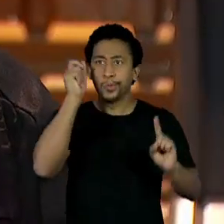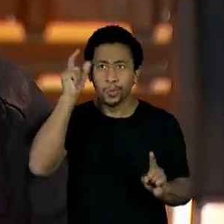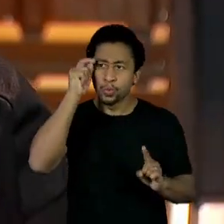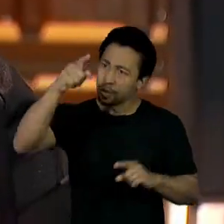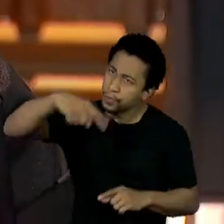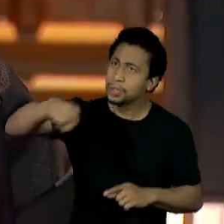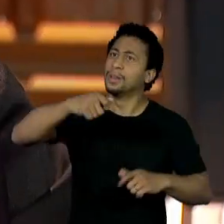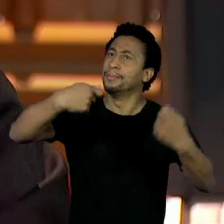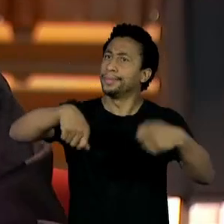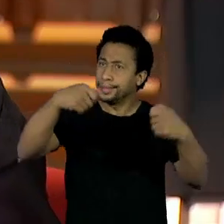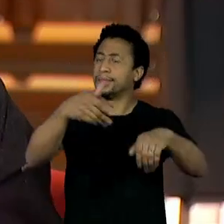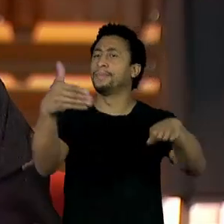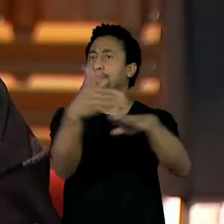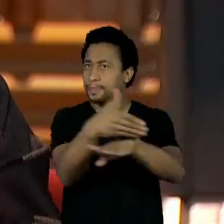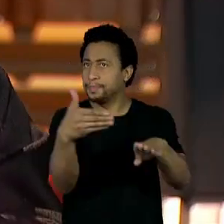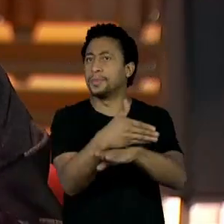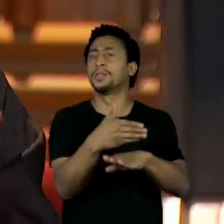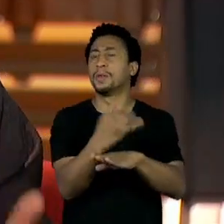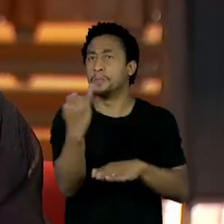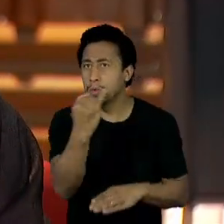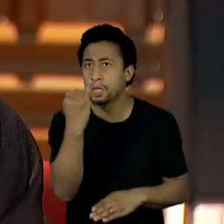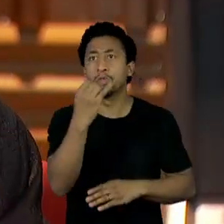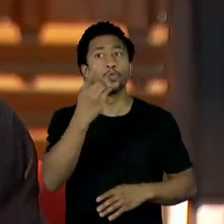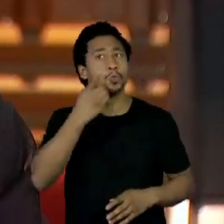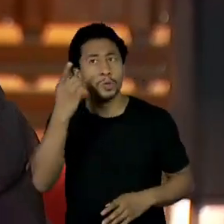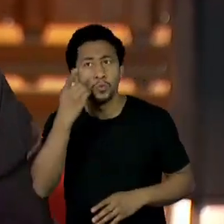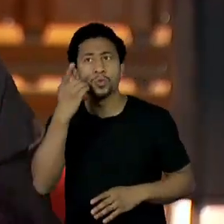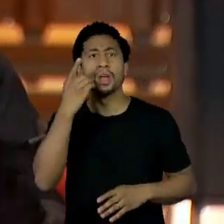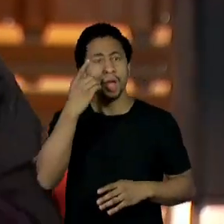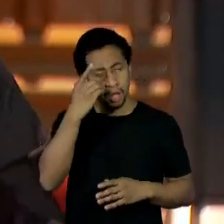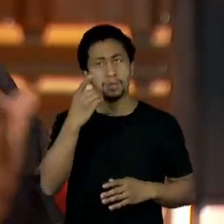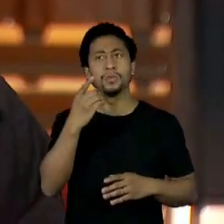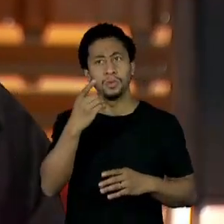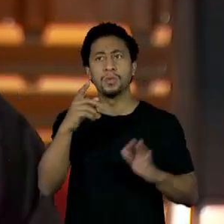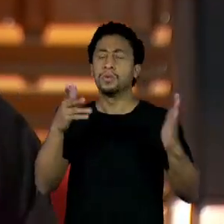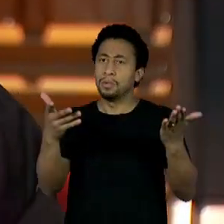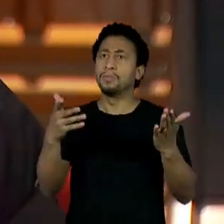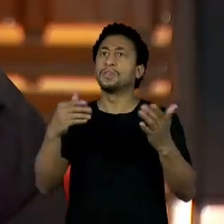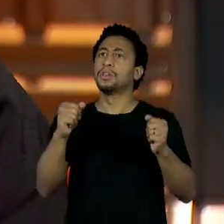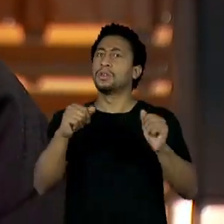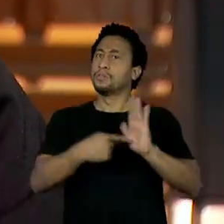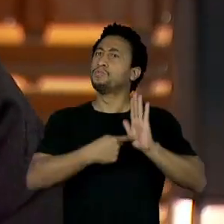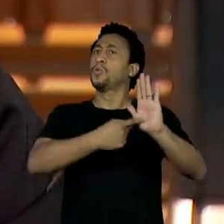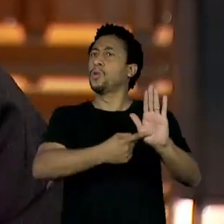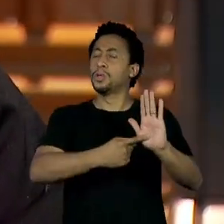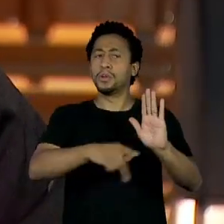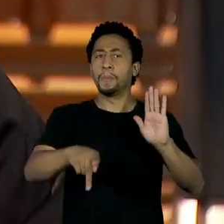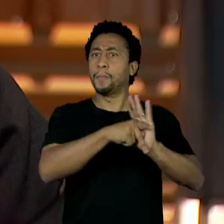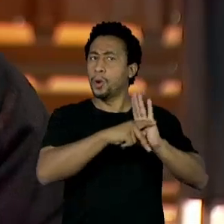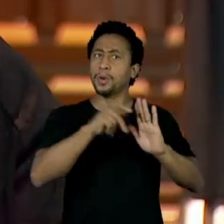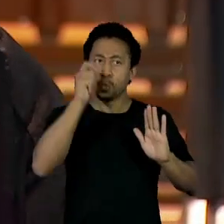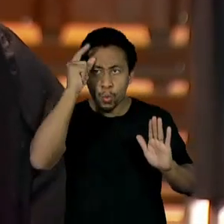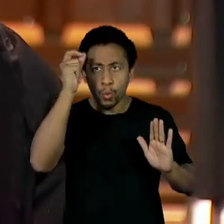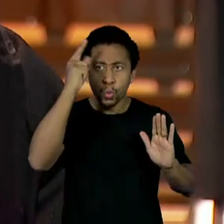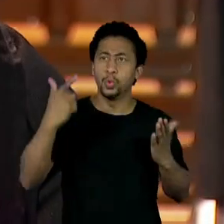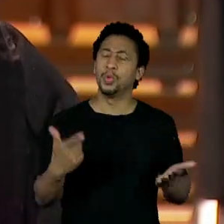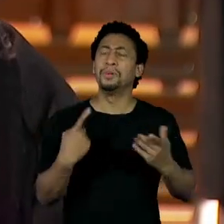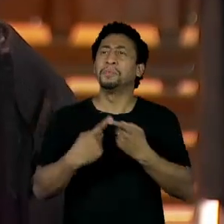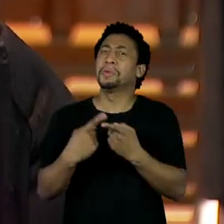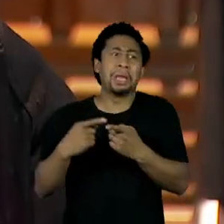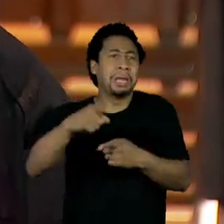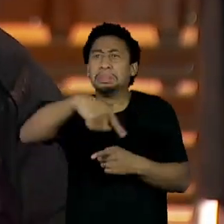lá. É preciso que vocês tenham um deputado para chamar de seus, porque ninguém vota cultura. Todas as pautas de cultura ficam lá para